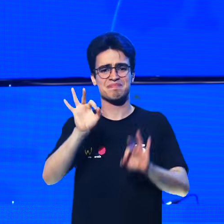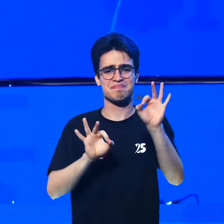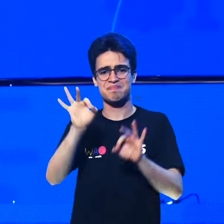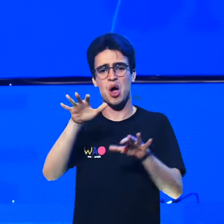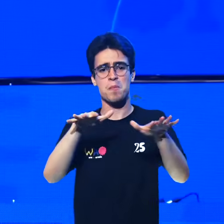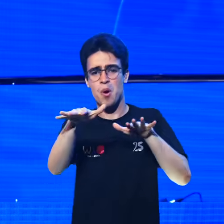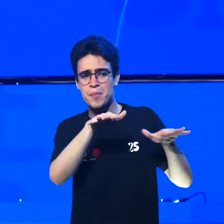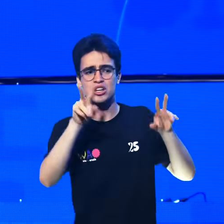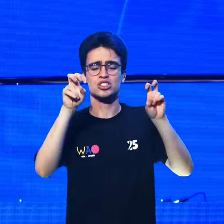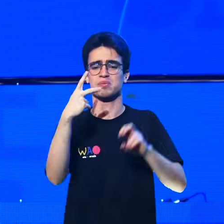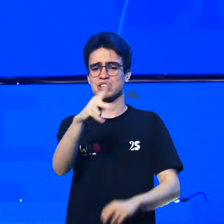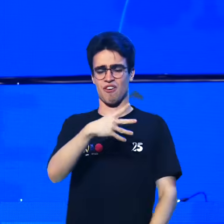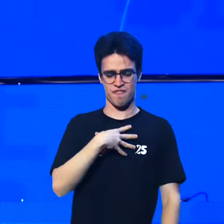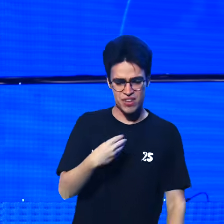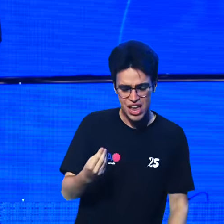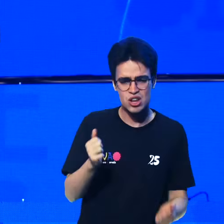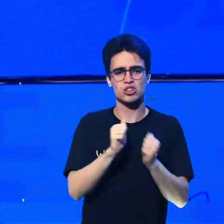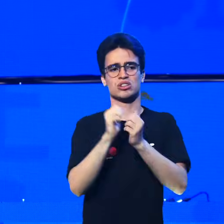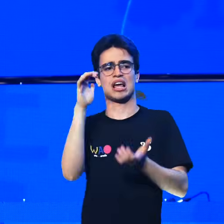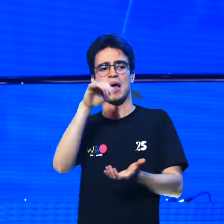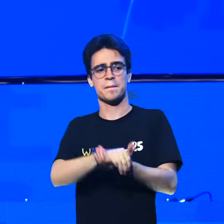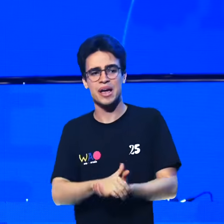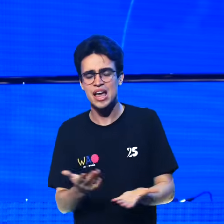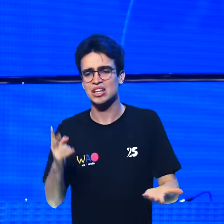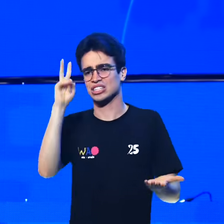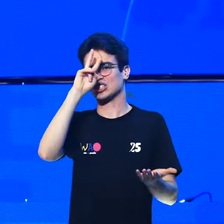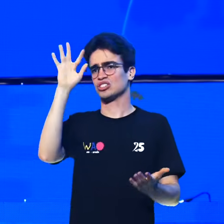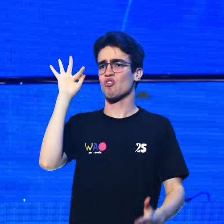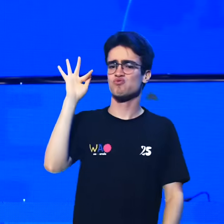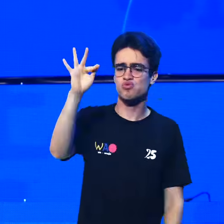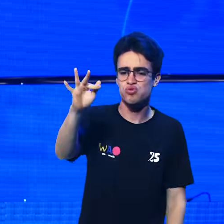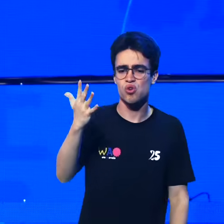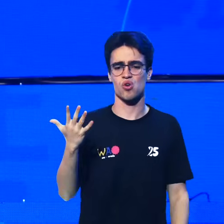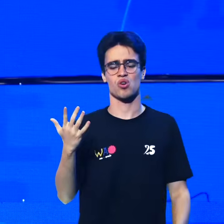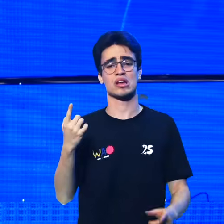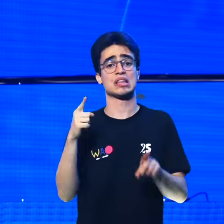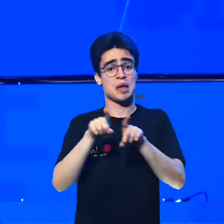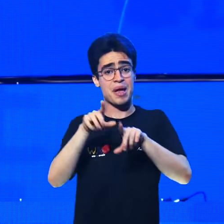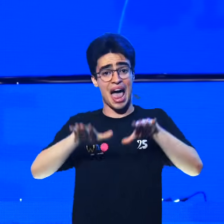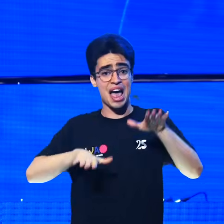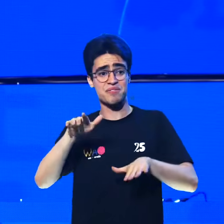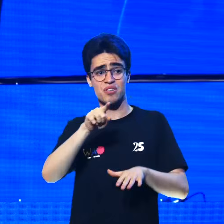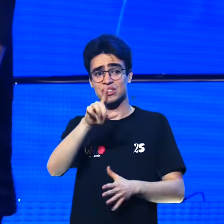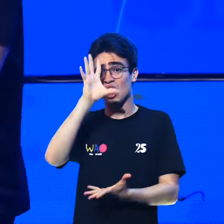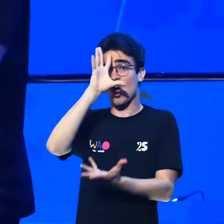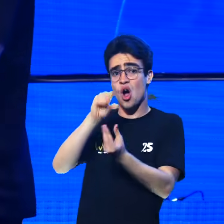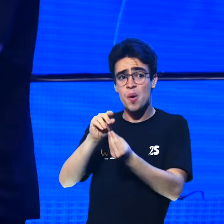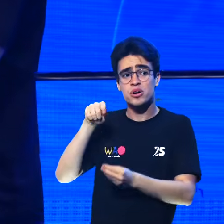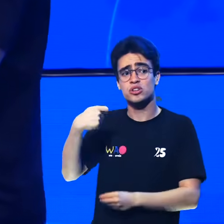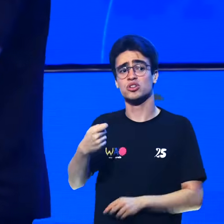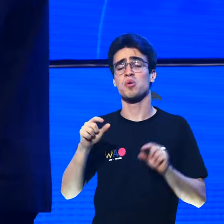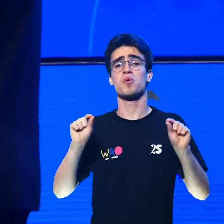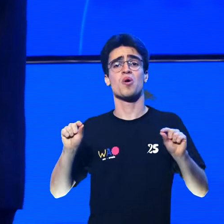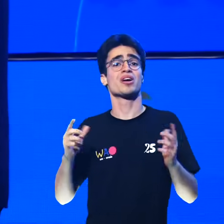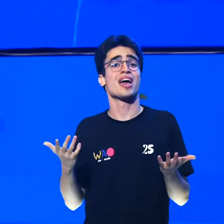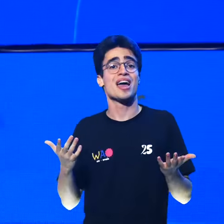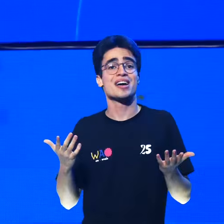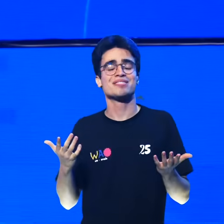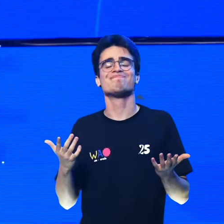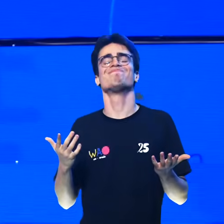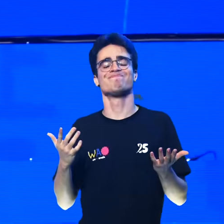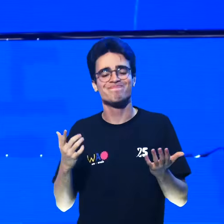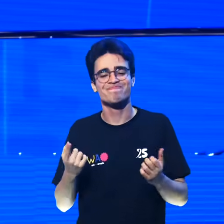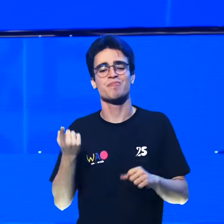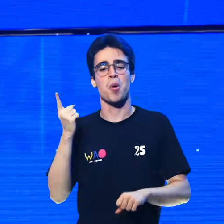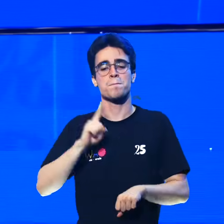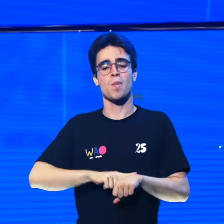seus filhos, com seu casamento, com a sua história futura, e muitas vezes você vai entender apenas quando todas